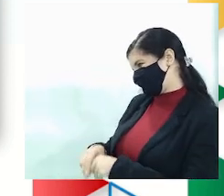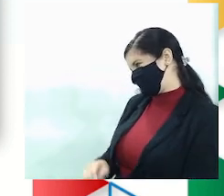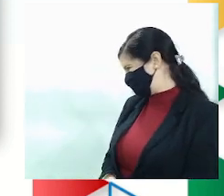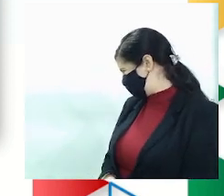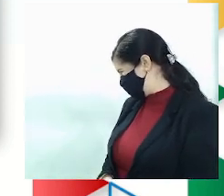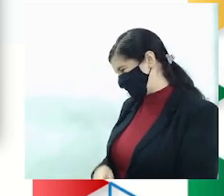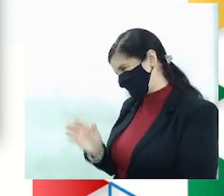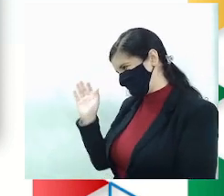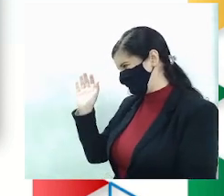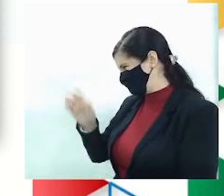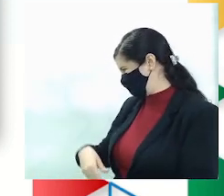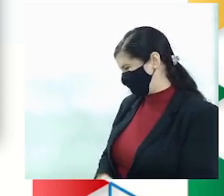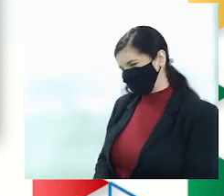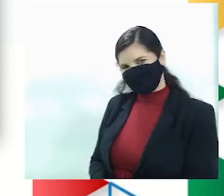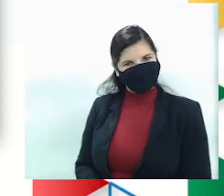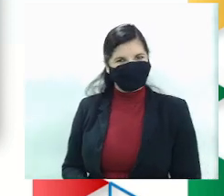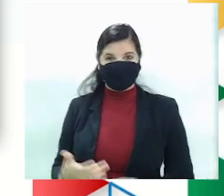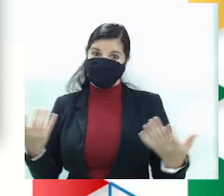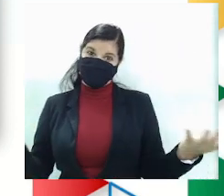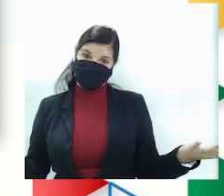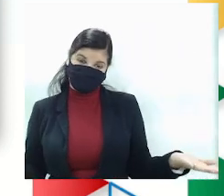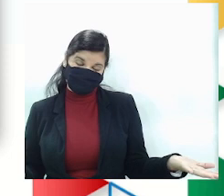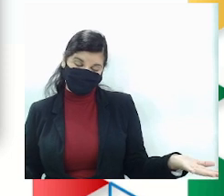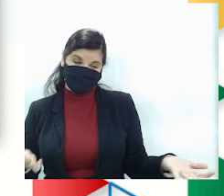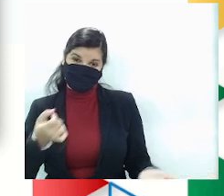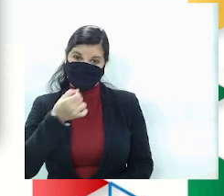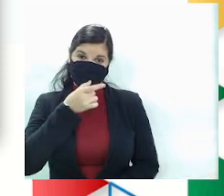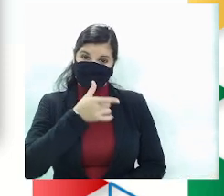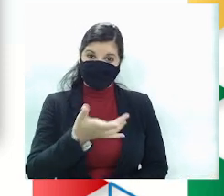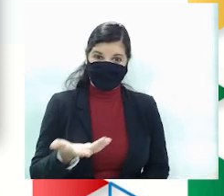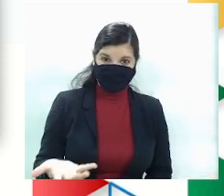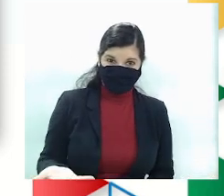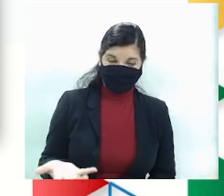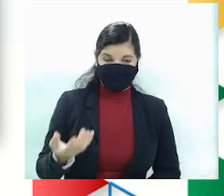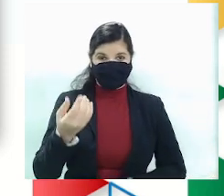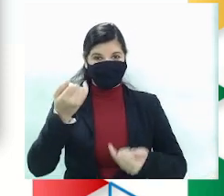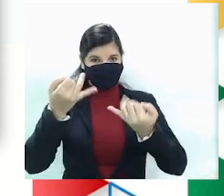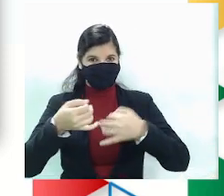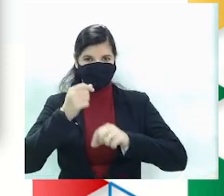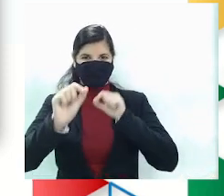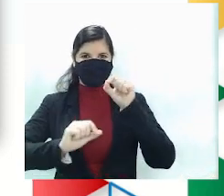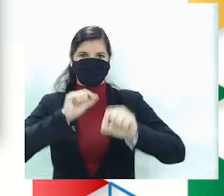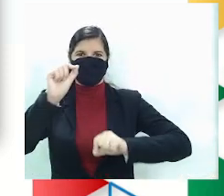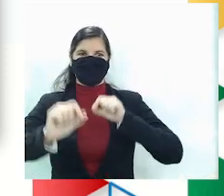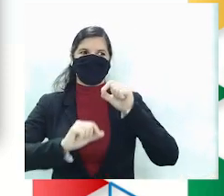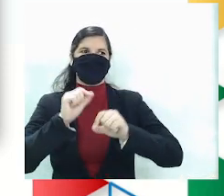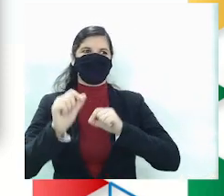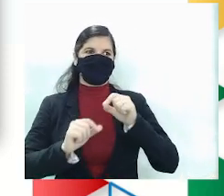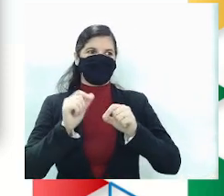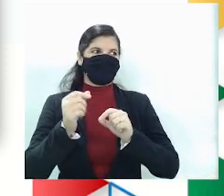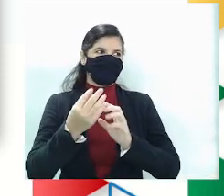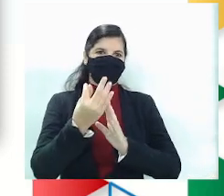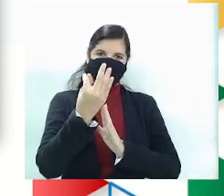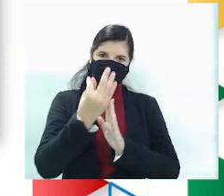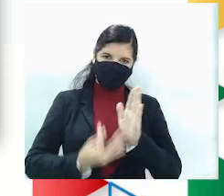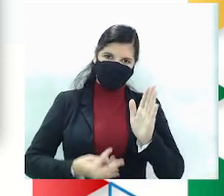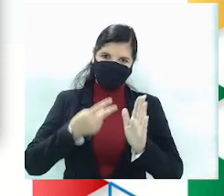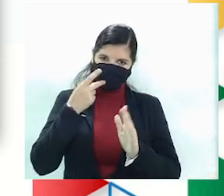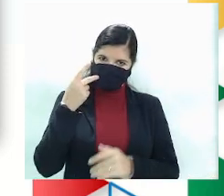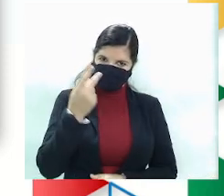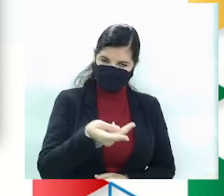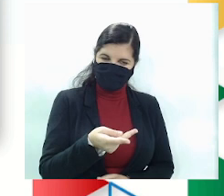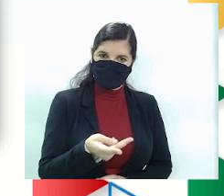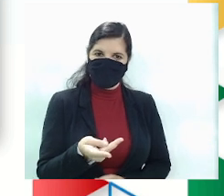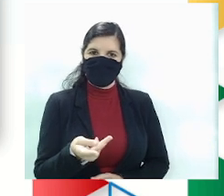só o duplo sentido presente nessa piada, gente. O que é que ele está dizendo aí, né? O que é o que o texto ele diz? Quando